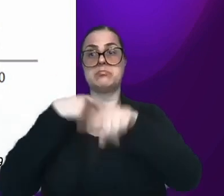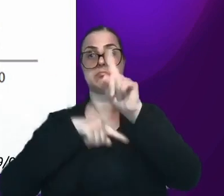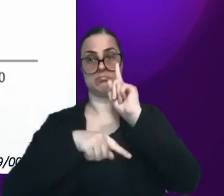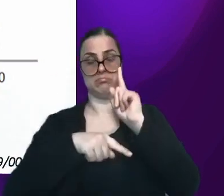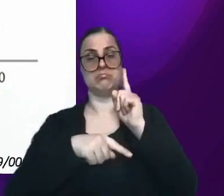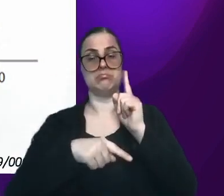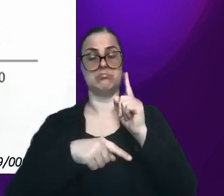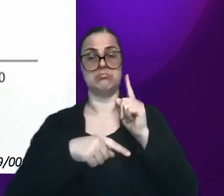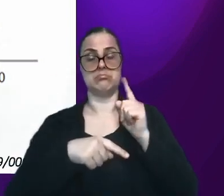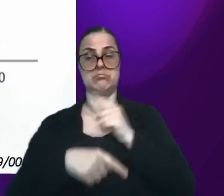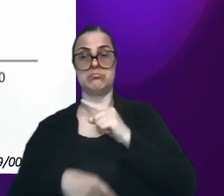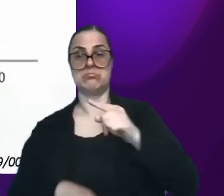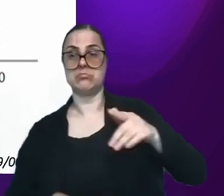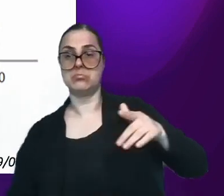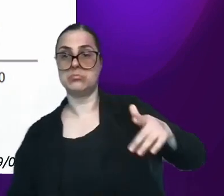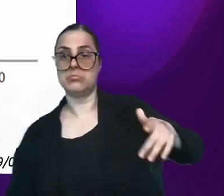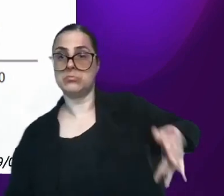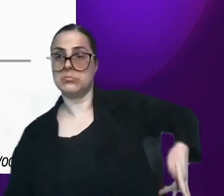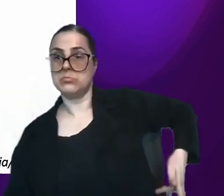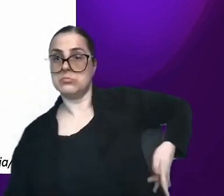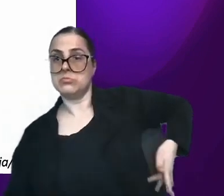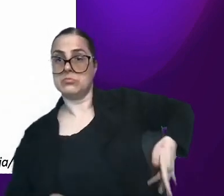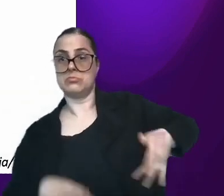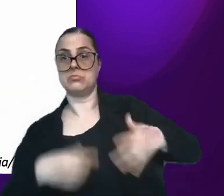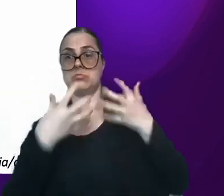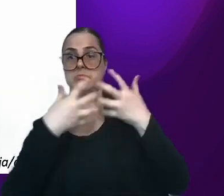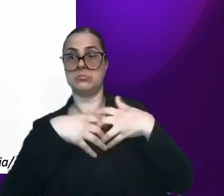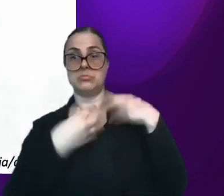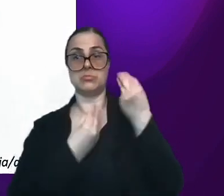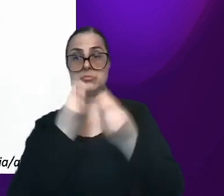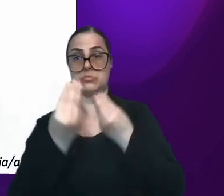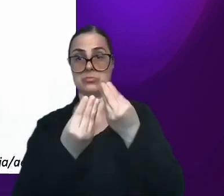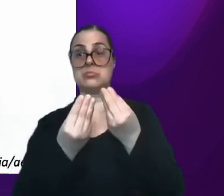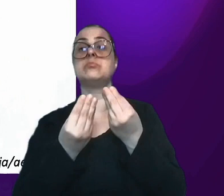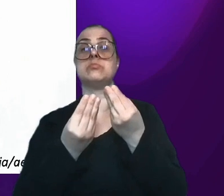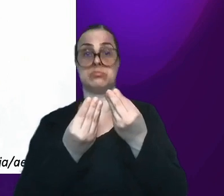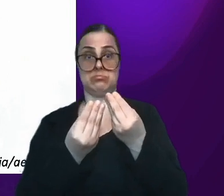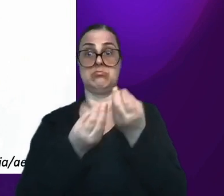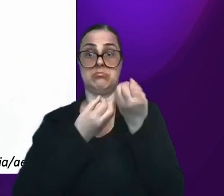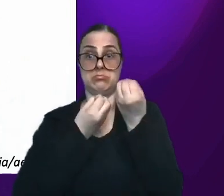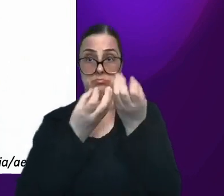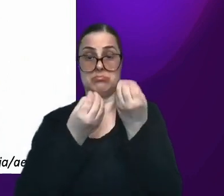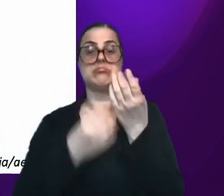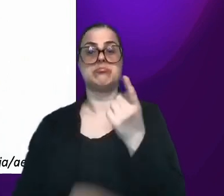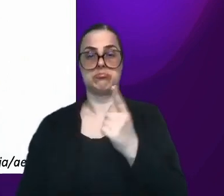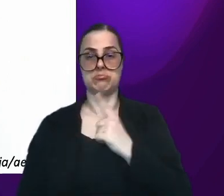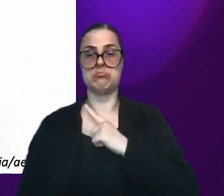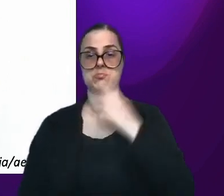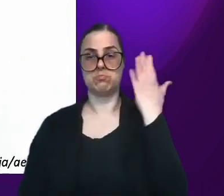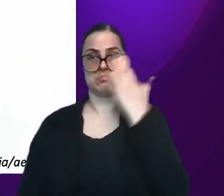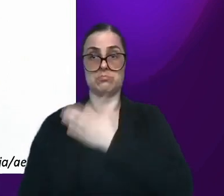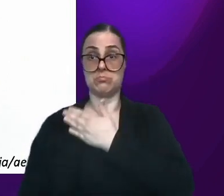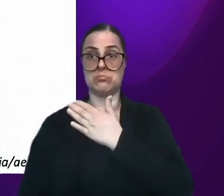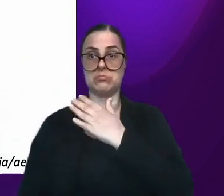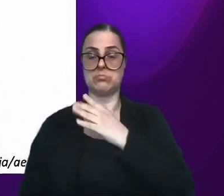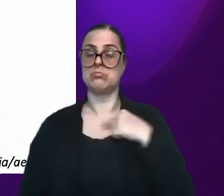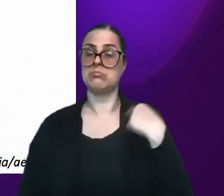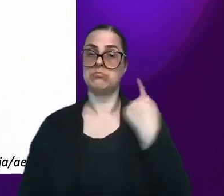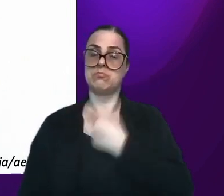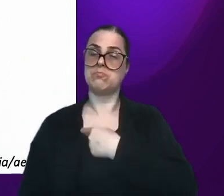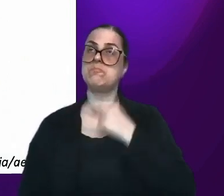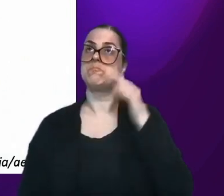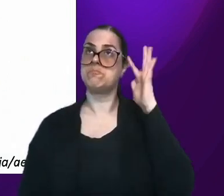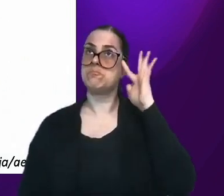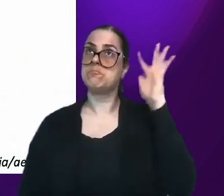função renal. E são todos dados do mesmo estudo. Então, a gente considera que essa taxa de filtração, eventualmente, ela pode